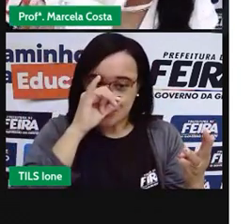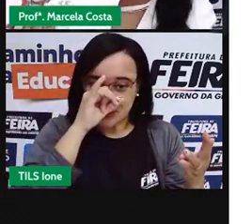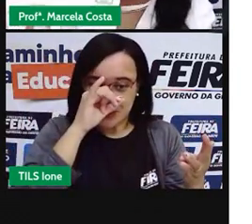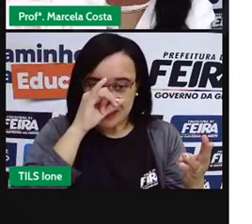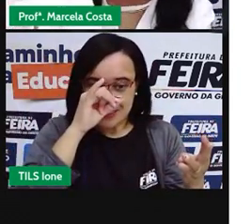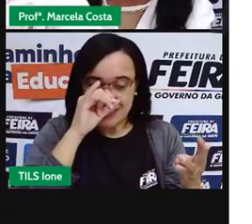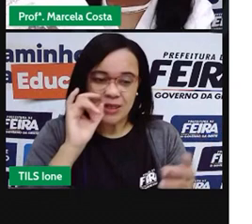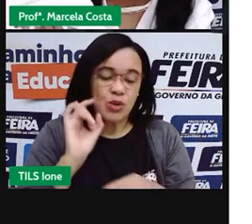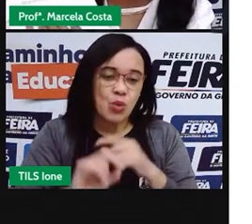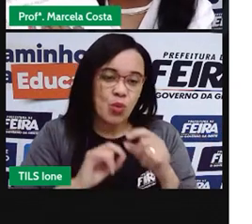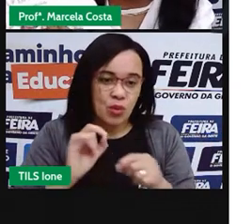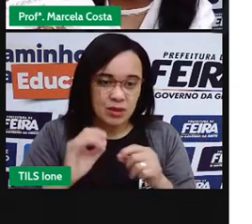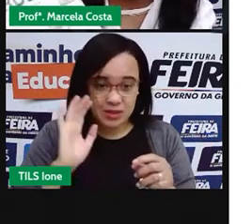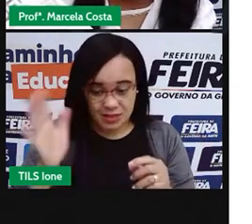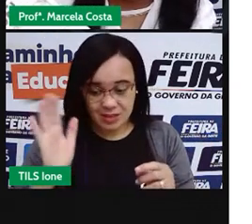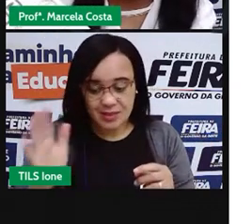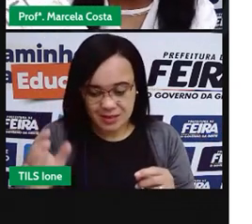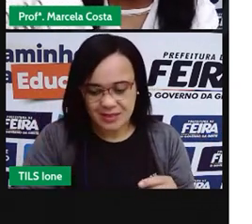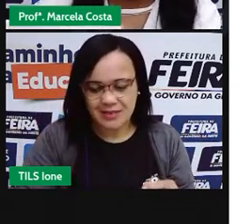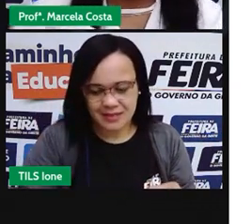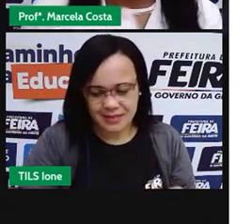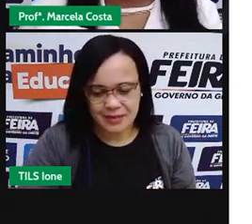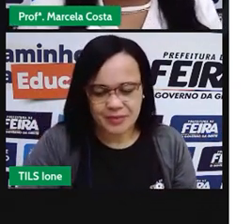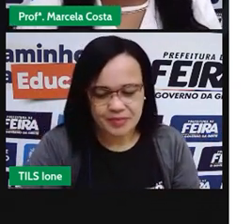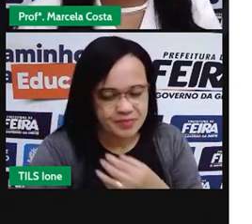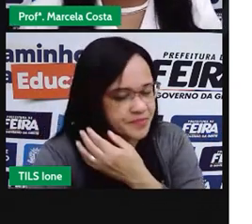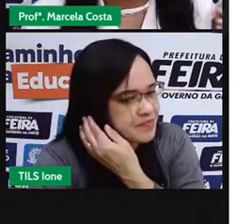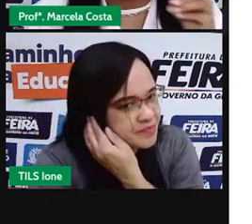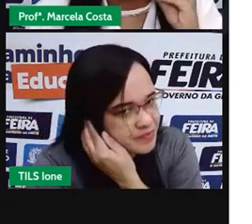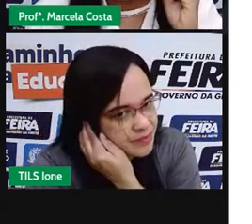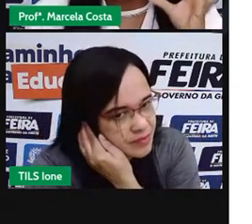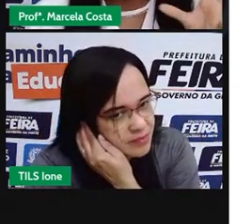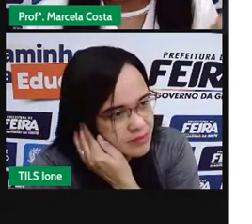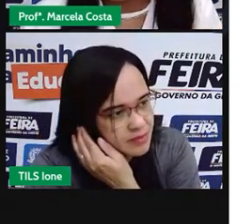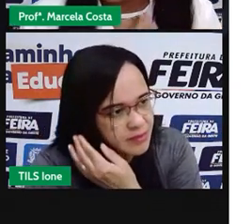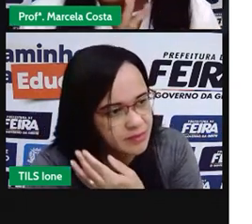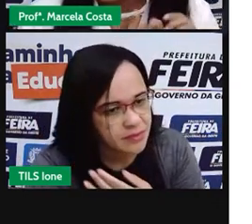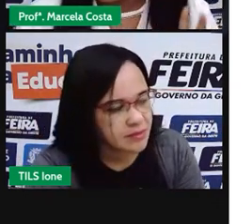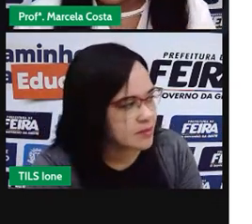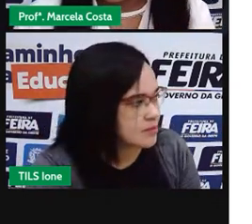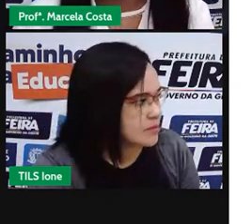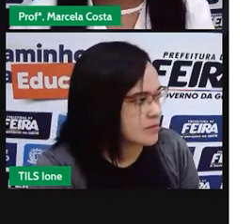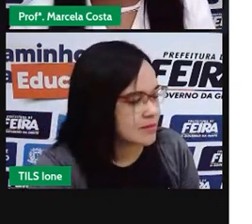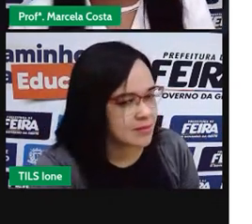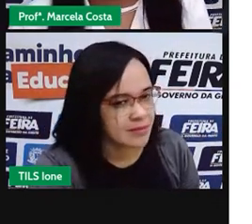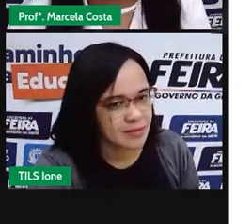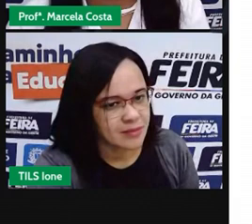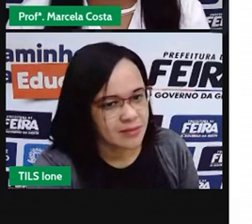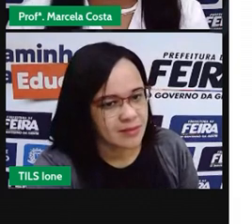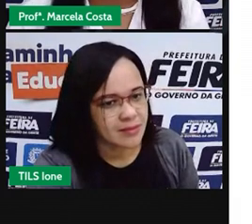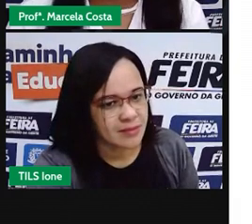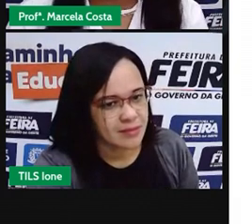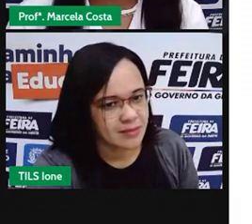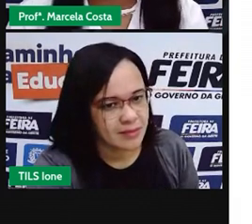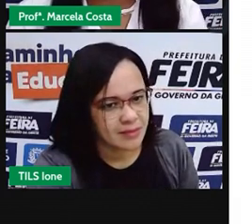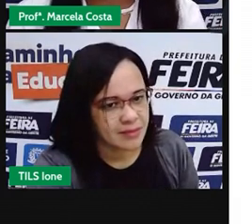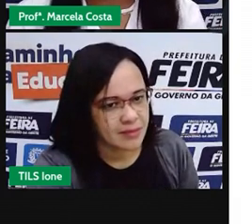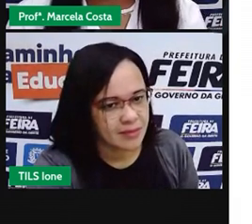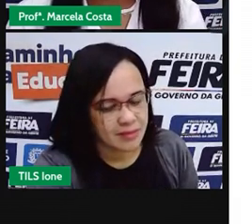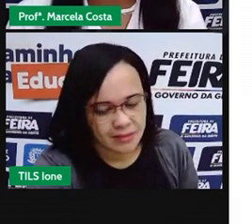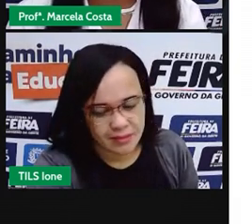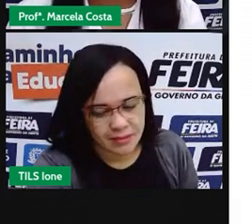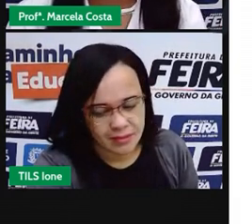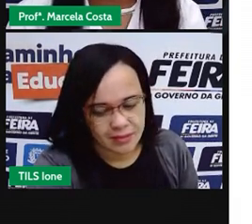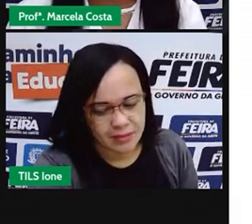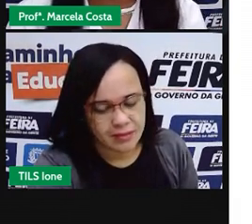vocês essa aqui, O Lobo Não Morde. Já te deixei com curiosidade, te mostrando alguns